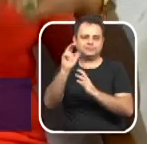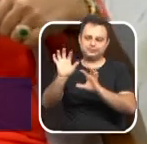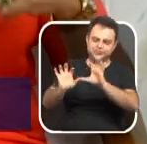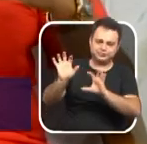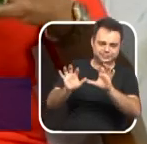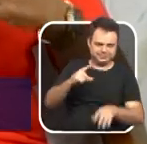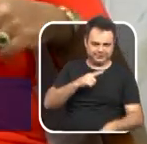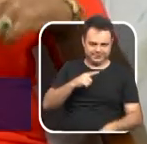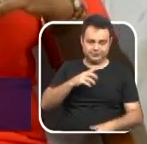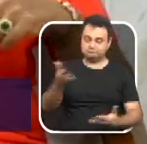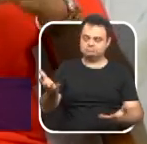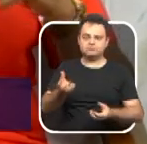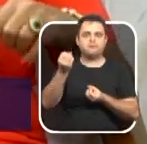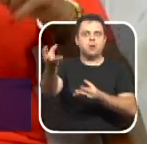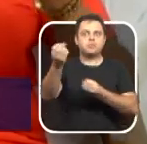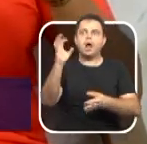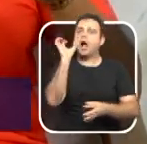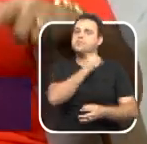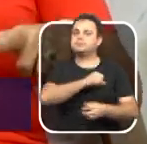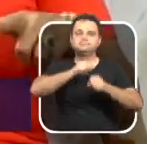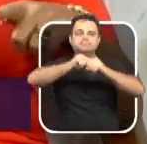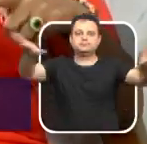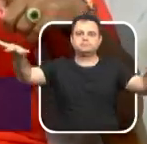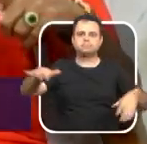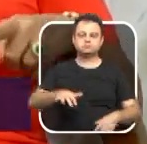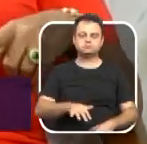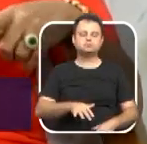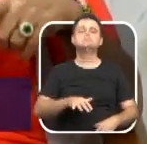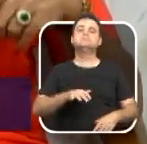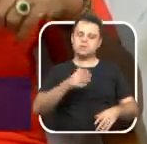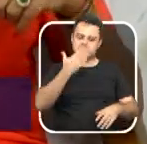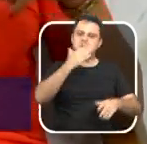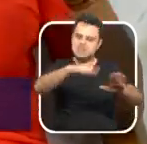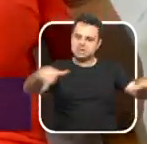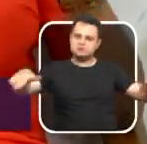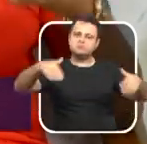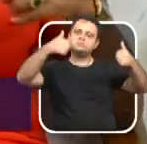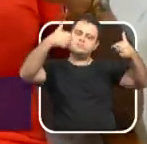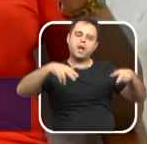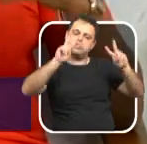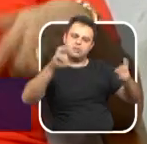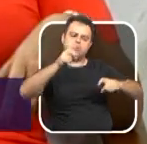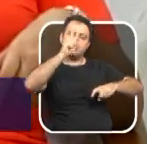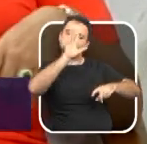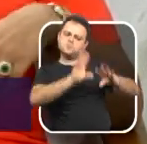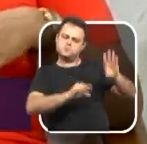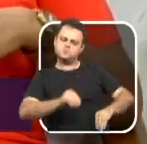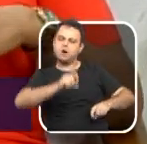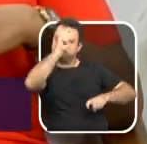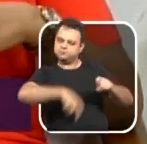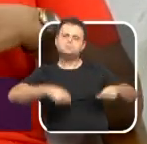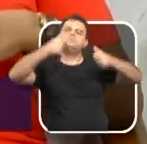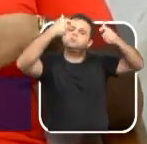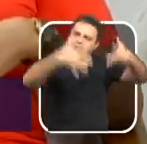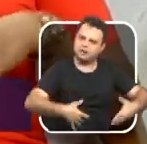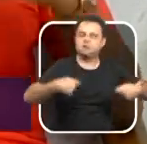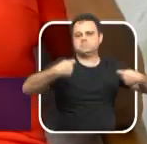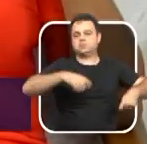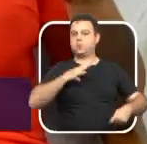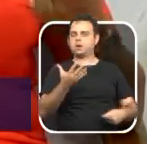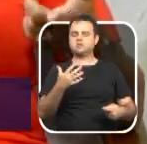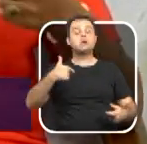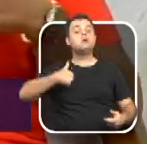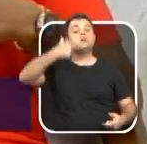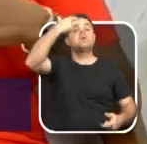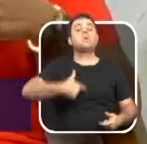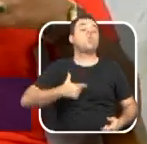eu, Karina, Caroline, gosto de estar nas escolas. Vamos em nosso gabinete, a minha equipe vai. Se precisa pôr peruca,